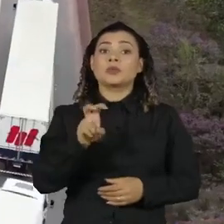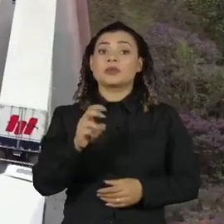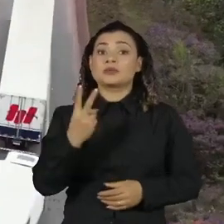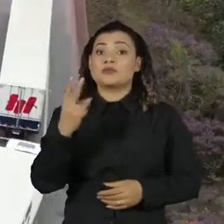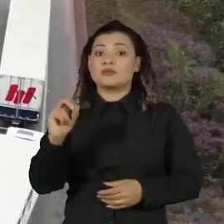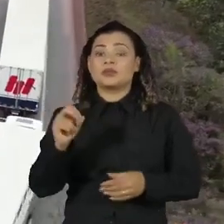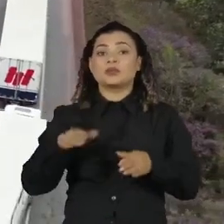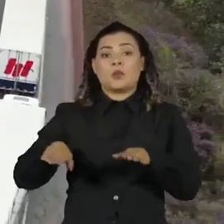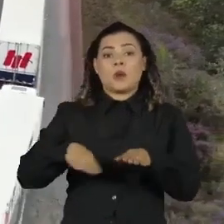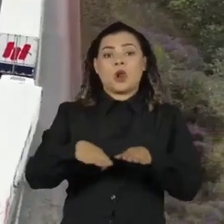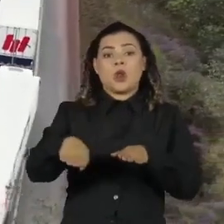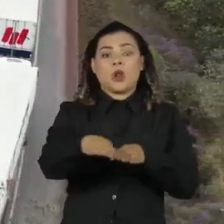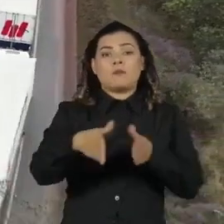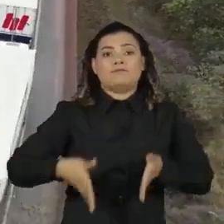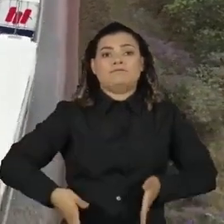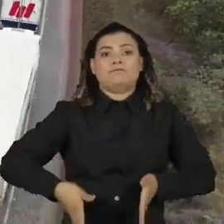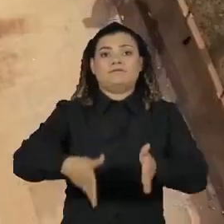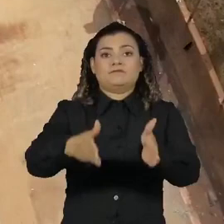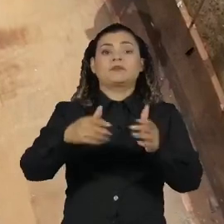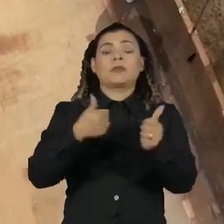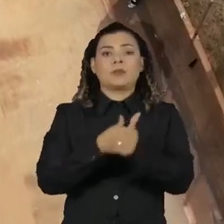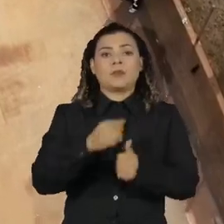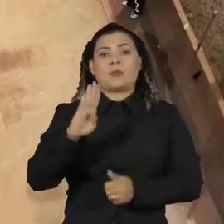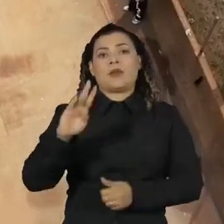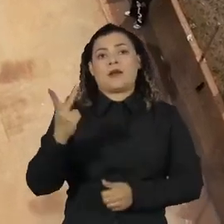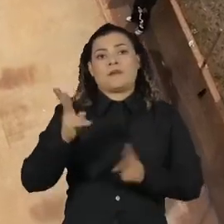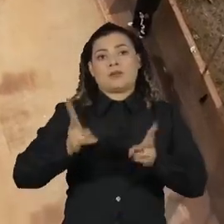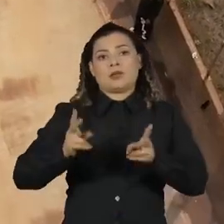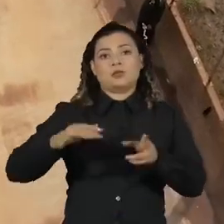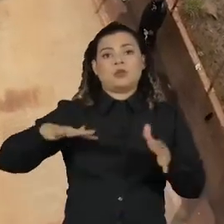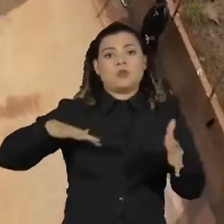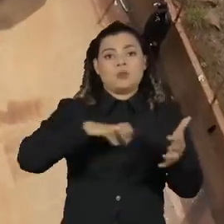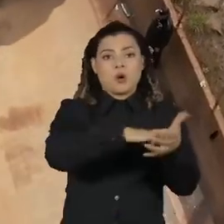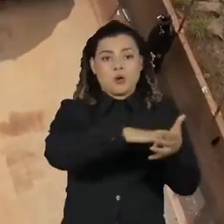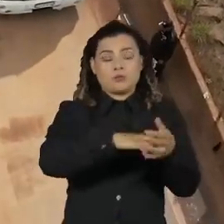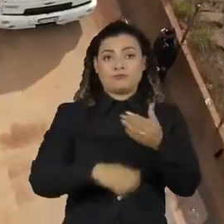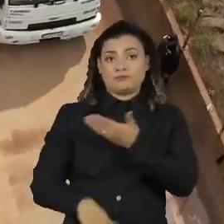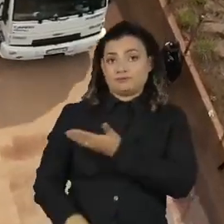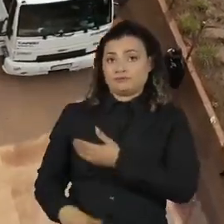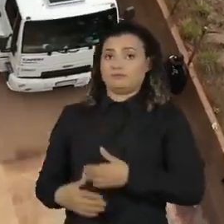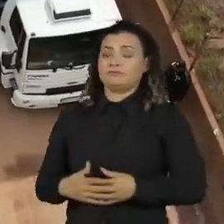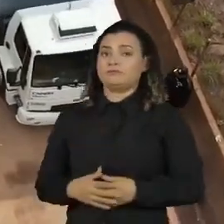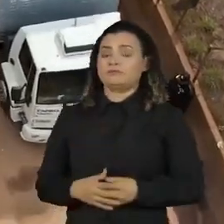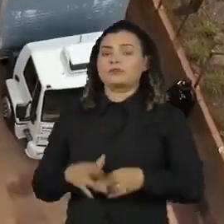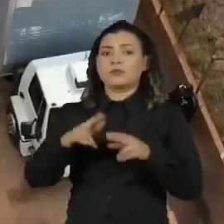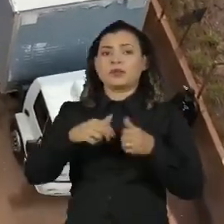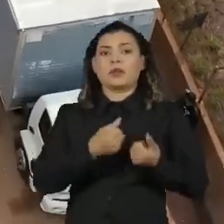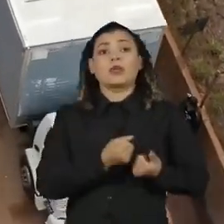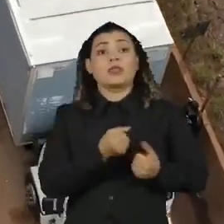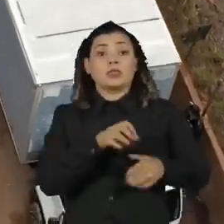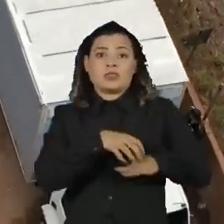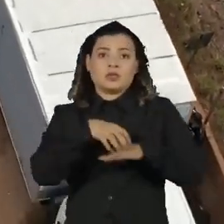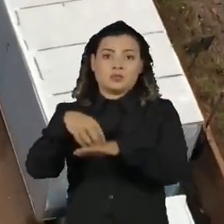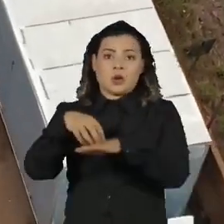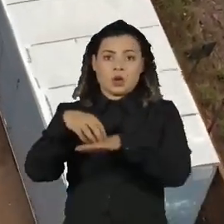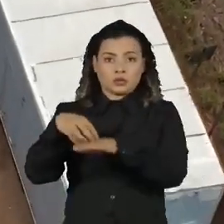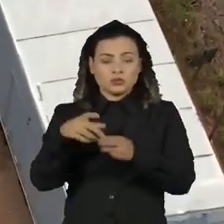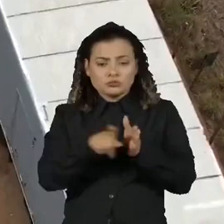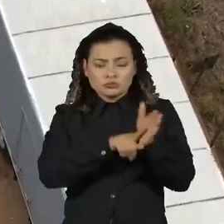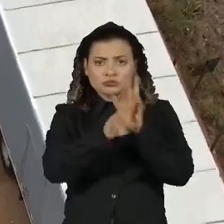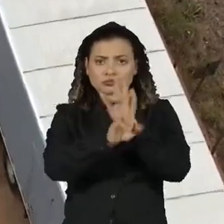da Rodovia Fernão Dias região metropolitana de Belo Horizonte a agência nacional de transportes terrestres